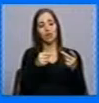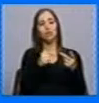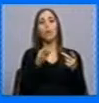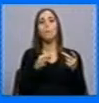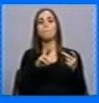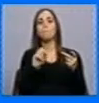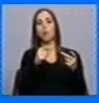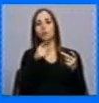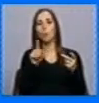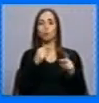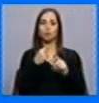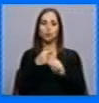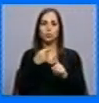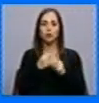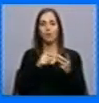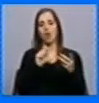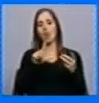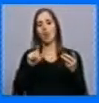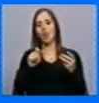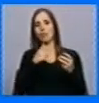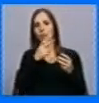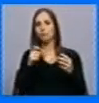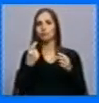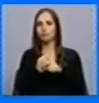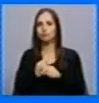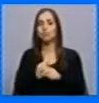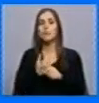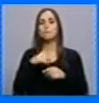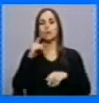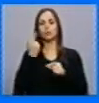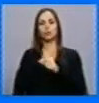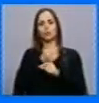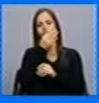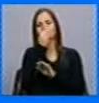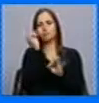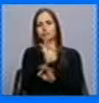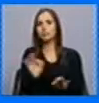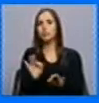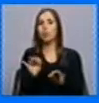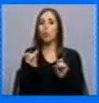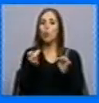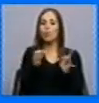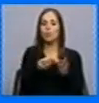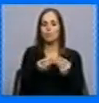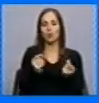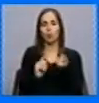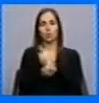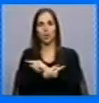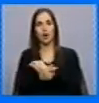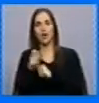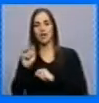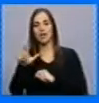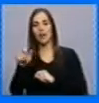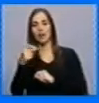carga positiva, mas existe algo fabuloso chamado antimatéria, que é precisamente o oposto. Um eletrão com carga positiva,